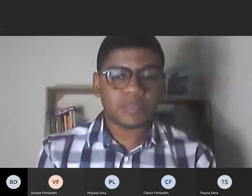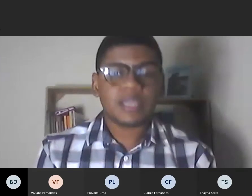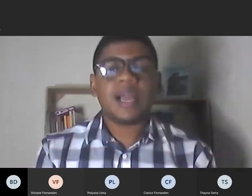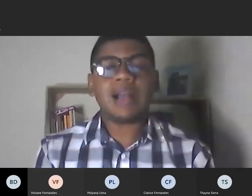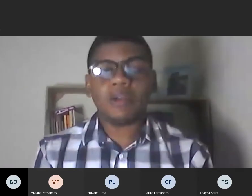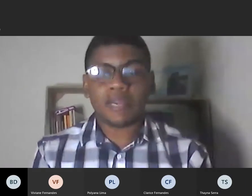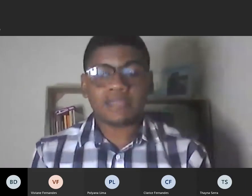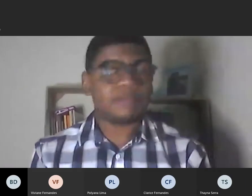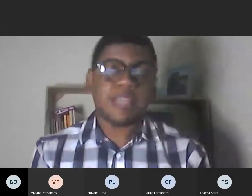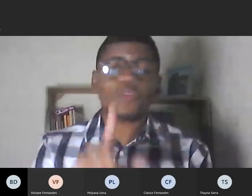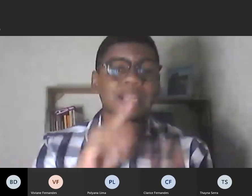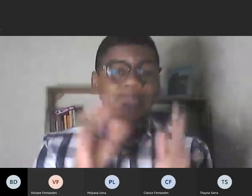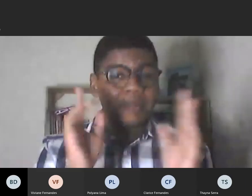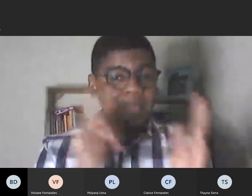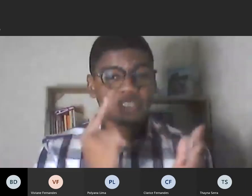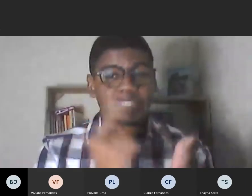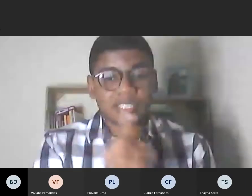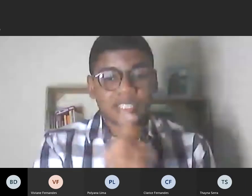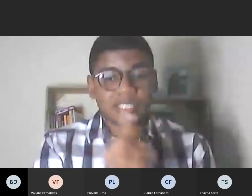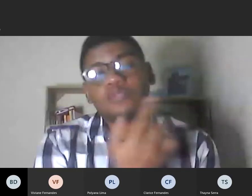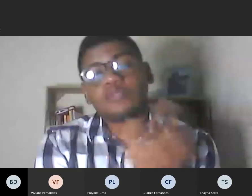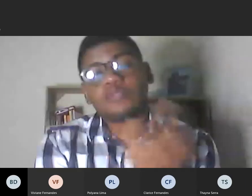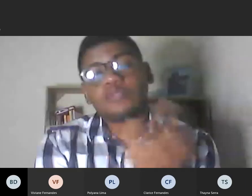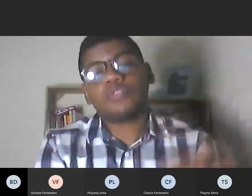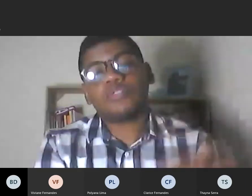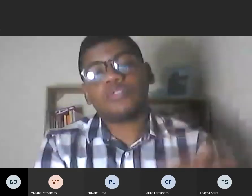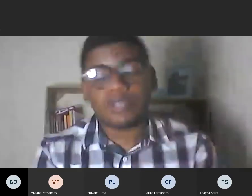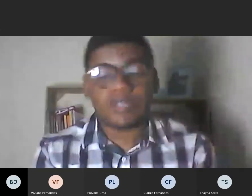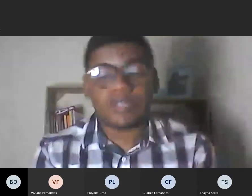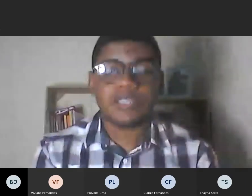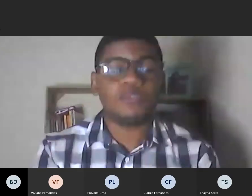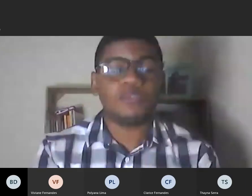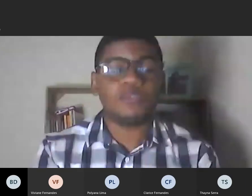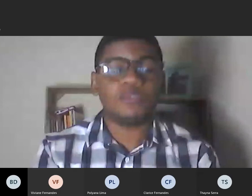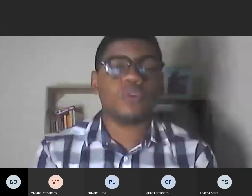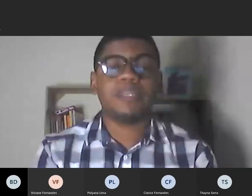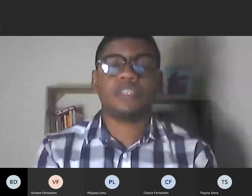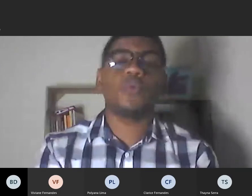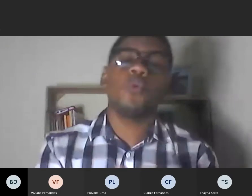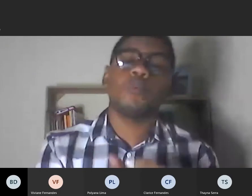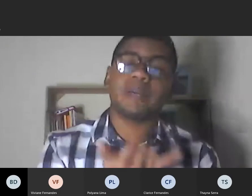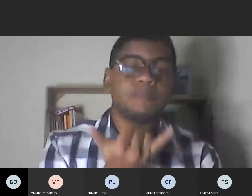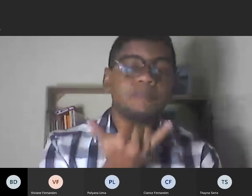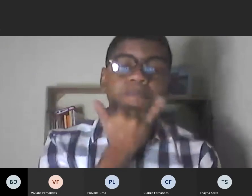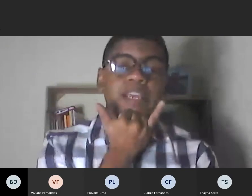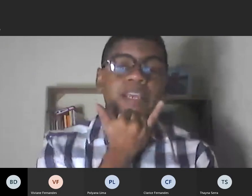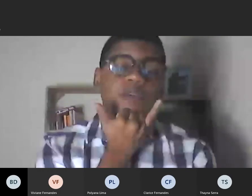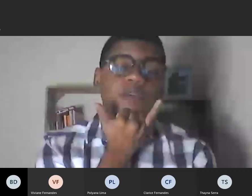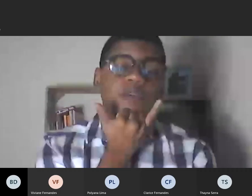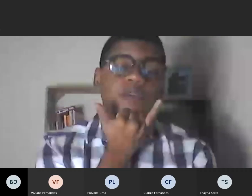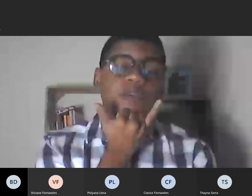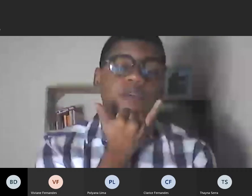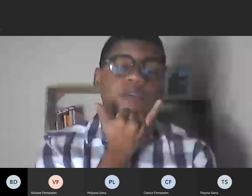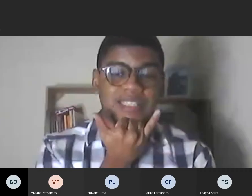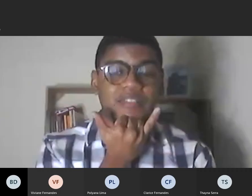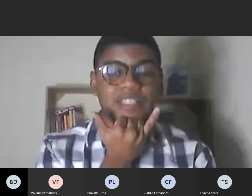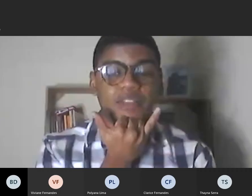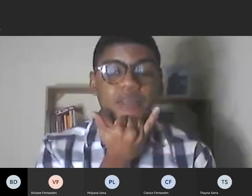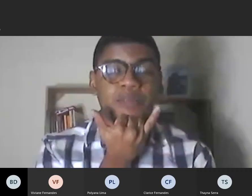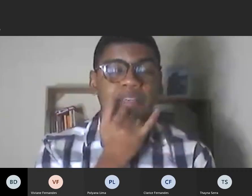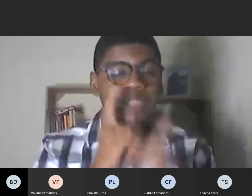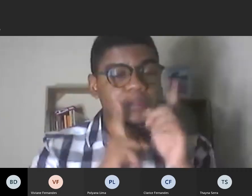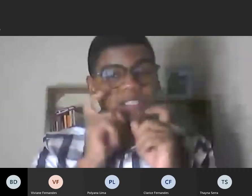sentido. Agora, né, isoladamente, tá, gente? Estou falando de um sentido isolado. Então, por exemplo, se eu falo sobre desculpa, né, que é um sinal que eu vou